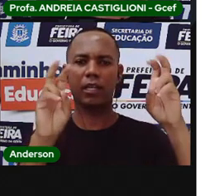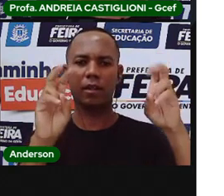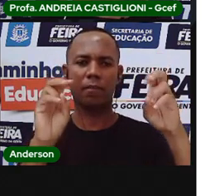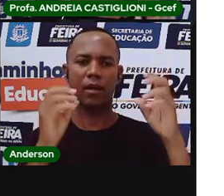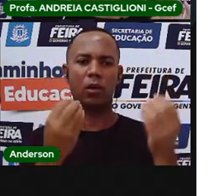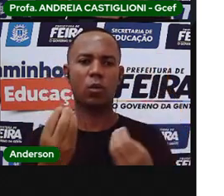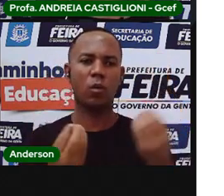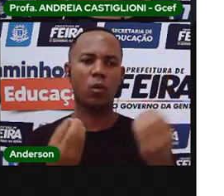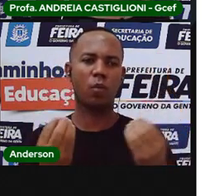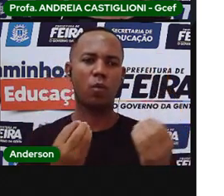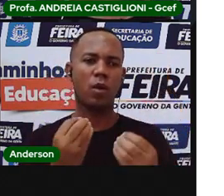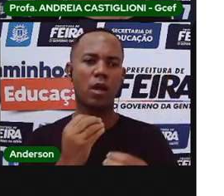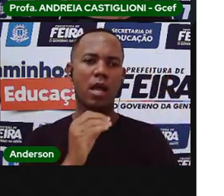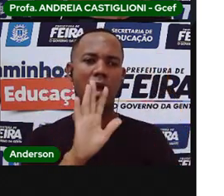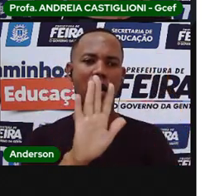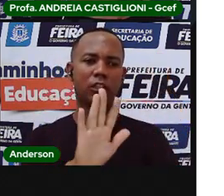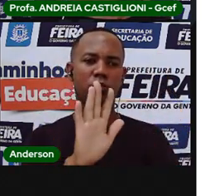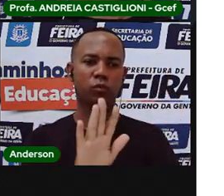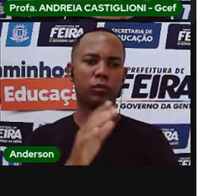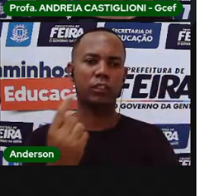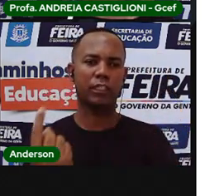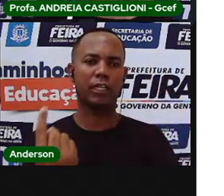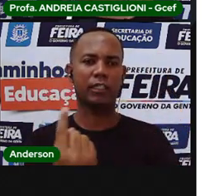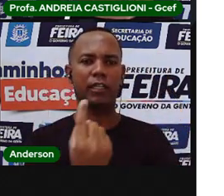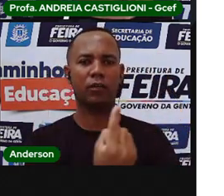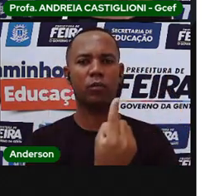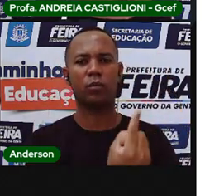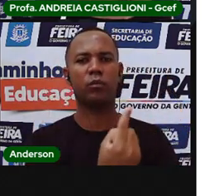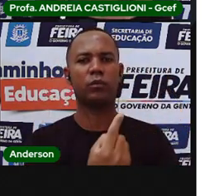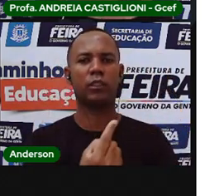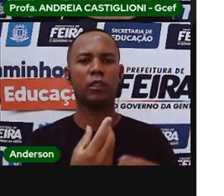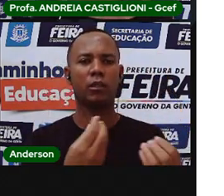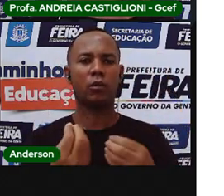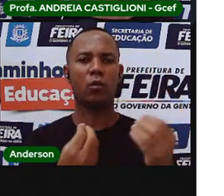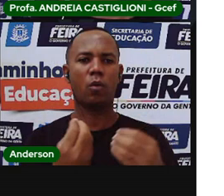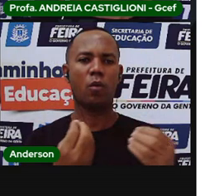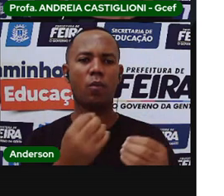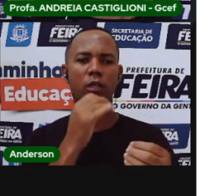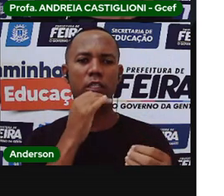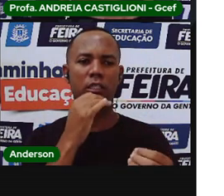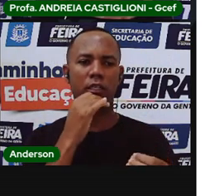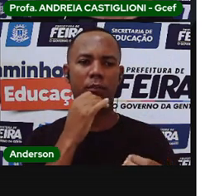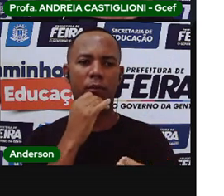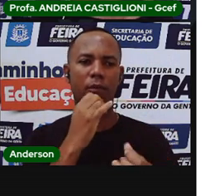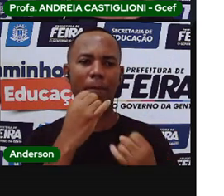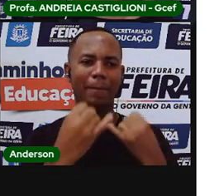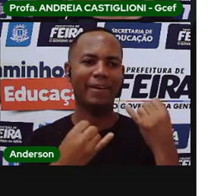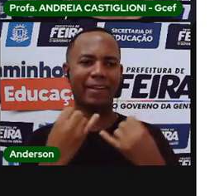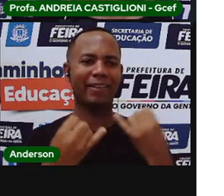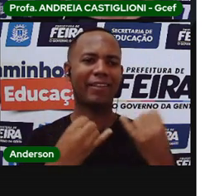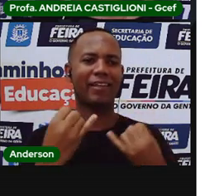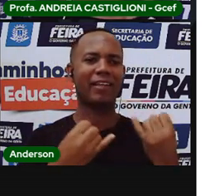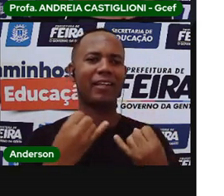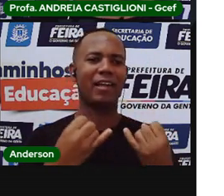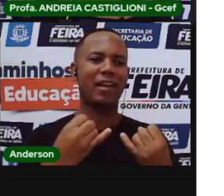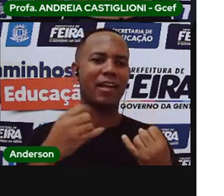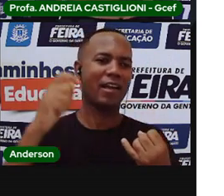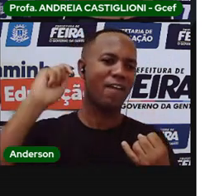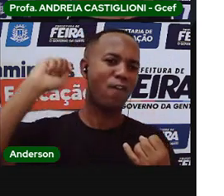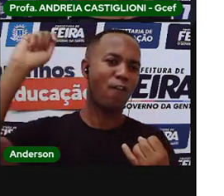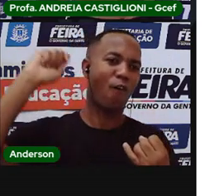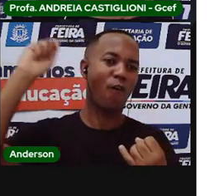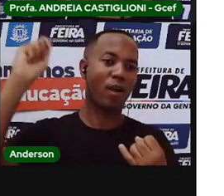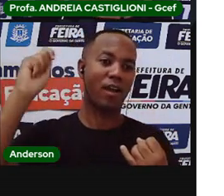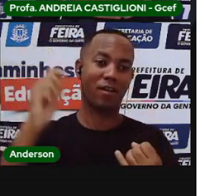de vocês. A gente vai fazer o Hangman, ou mais conhecido, o jogo da forca. Então, vou precisar que vocês coloquem